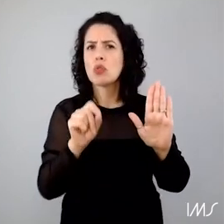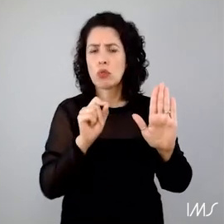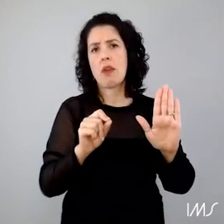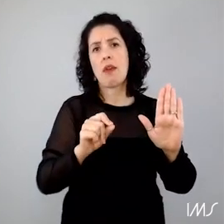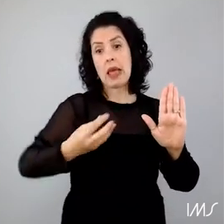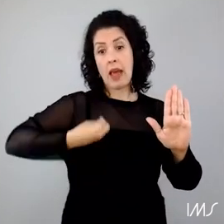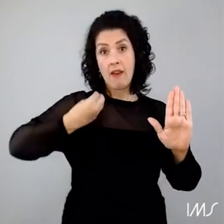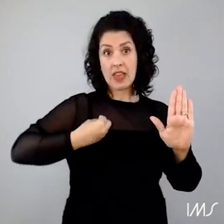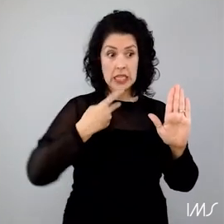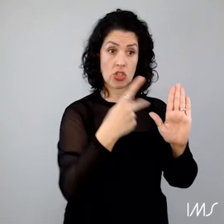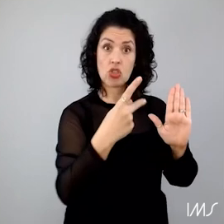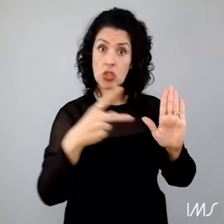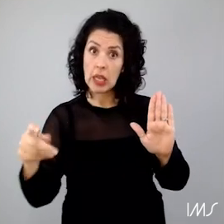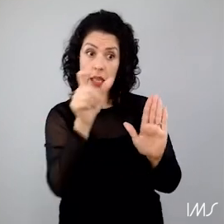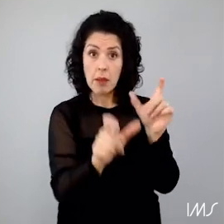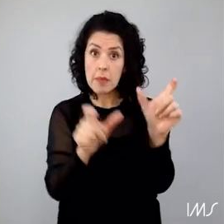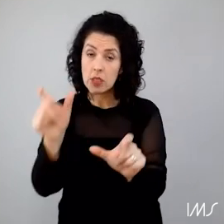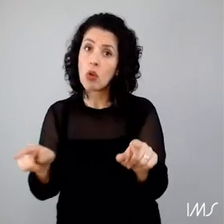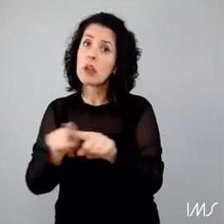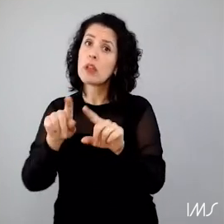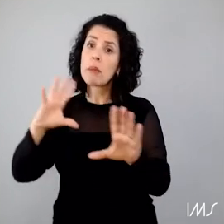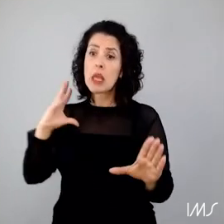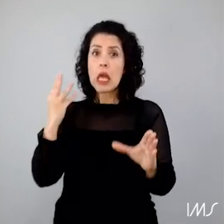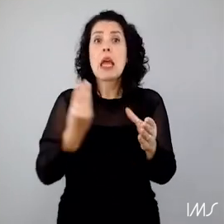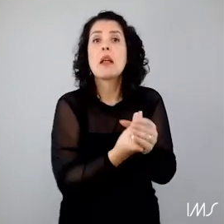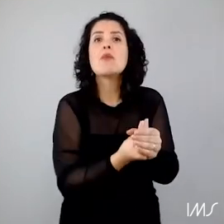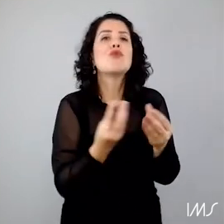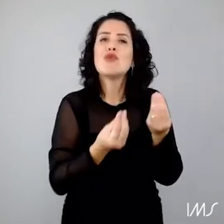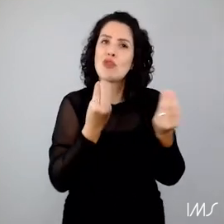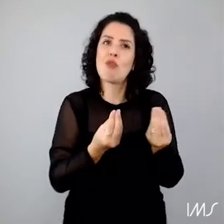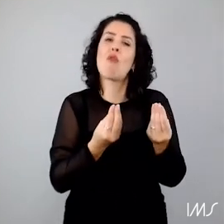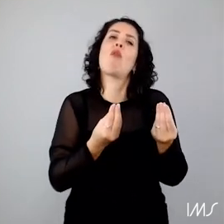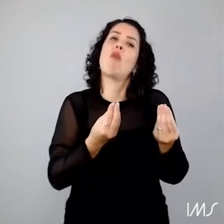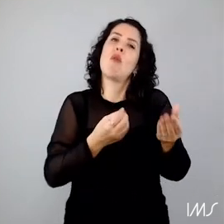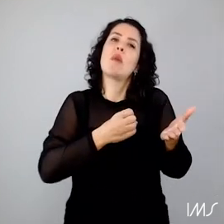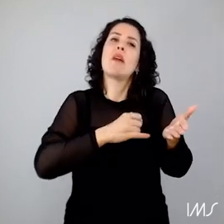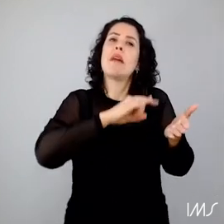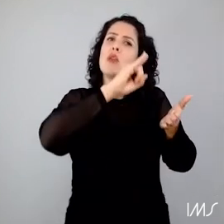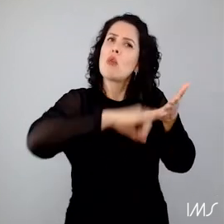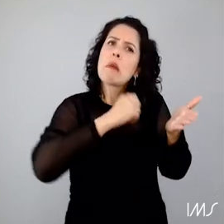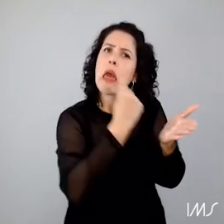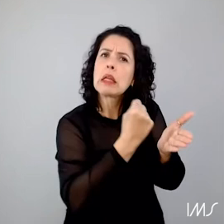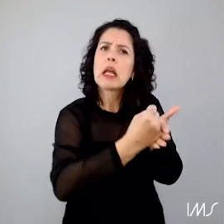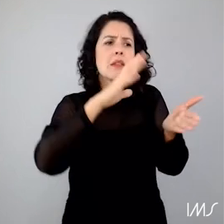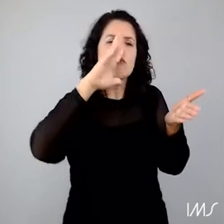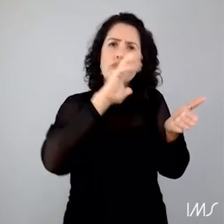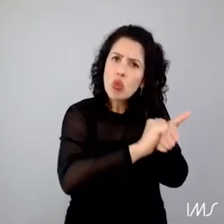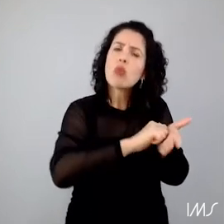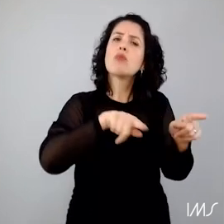criativos, documentais, históricos, que precisam ser incorporados no circuito da cultura. Eu acho que esse é o